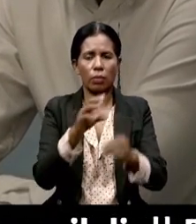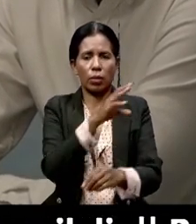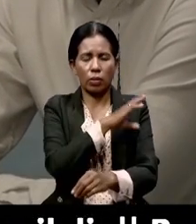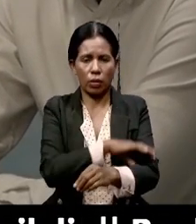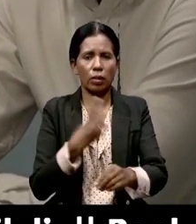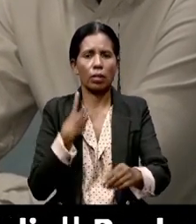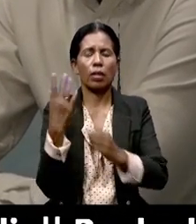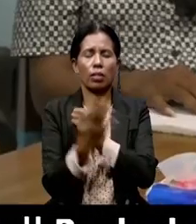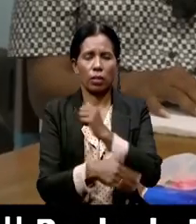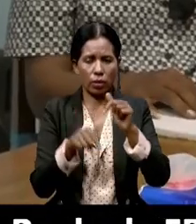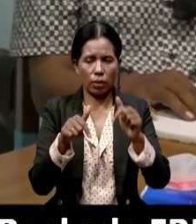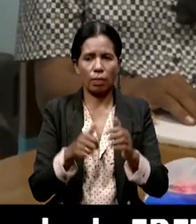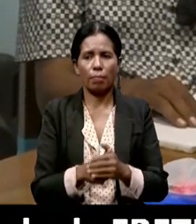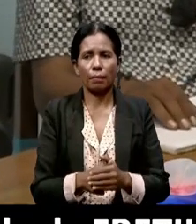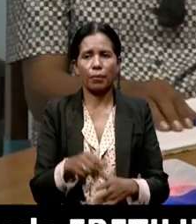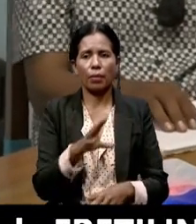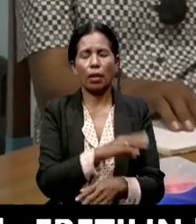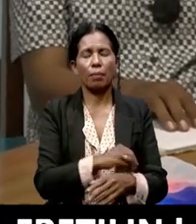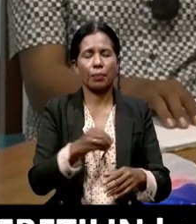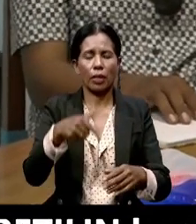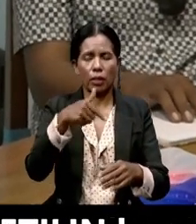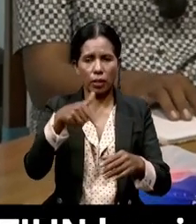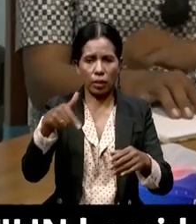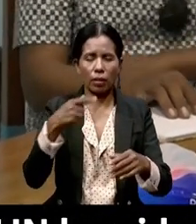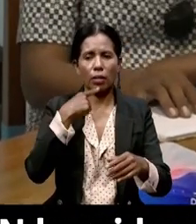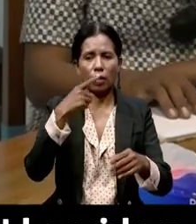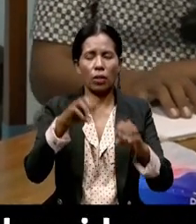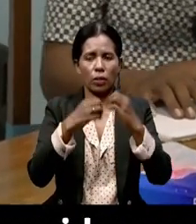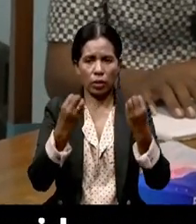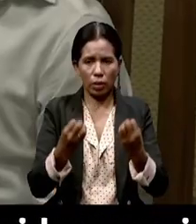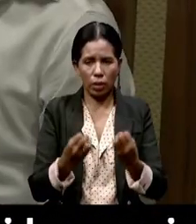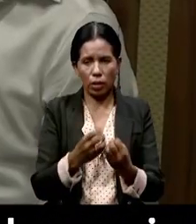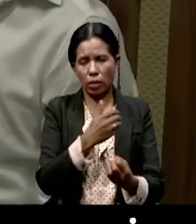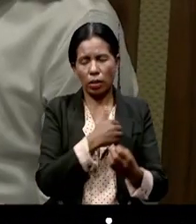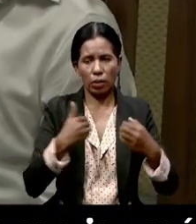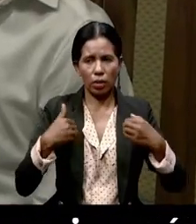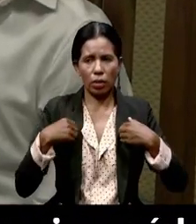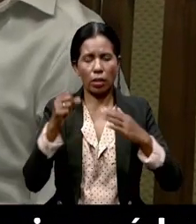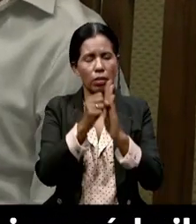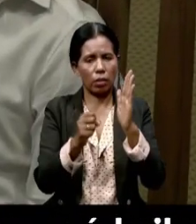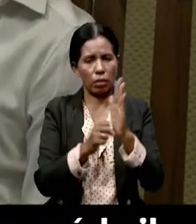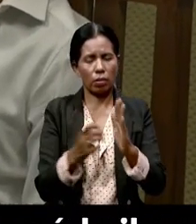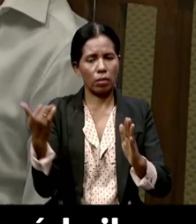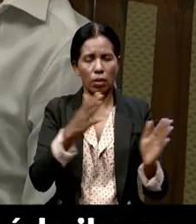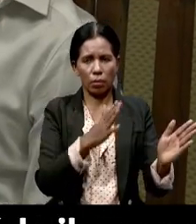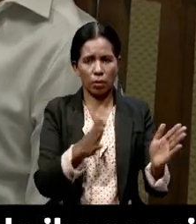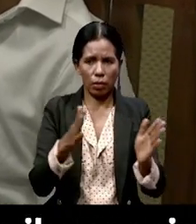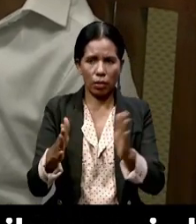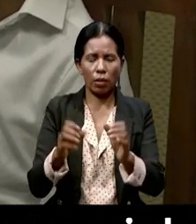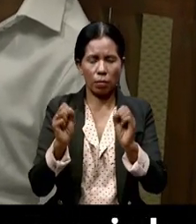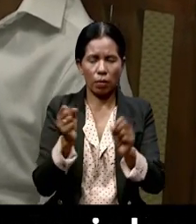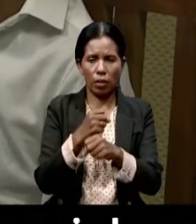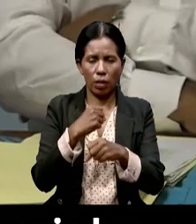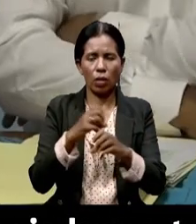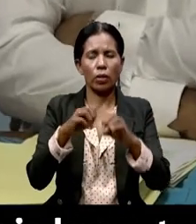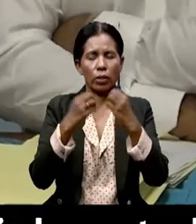ilara. Portavoz arte ritual seti-seti ateten, organisasaun ritual seti-seti, sedauk ia estatutu, tambane sira sei prepara, nune bele legaliza